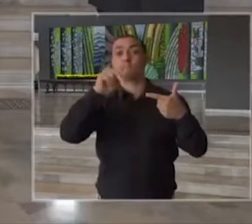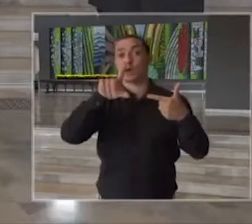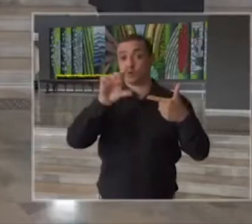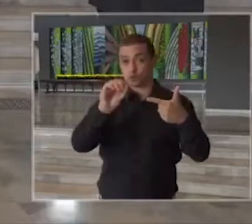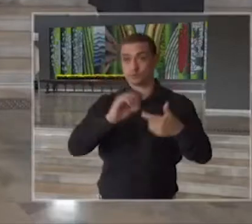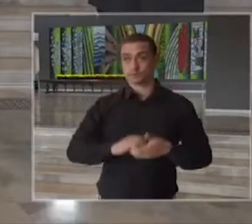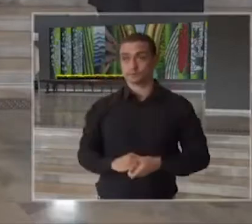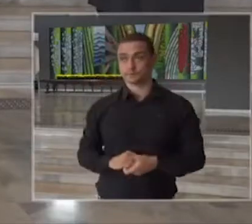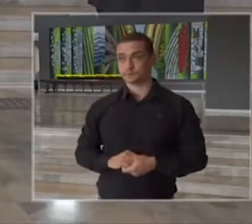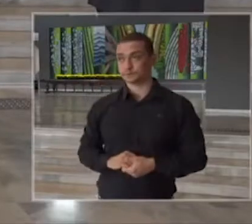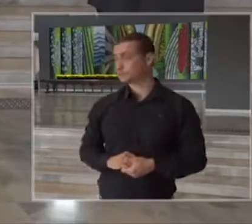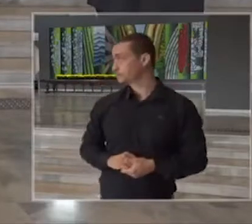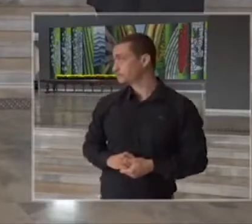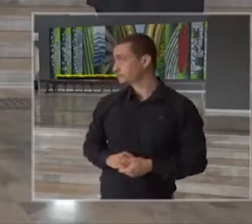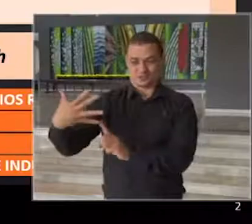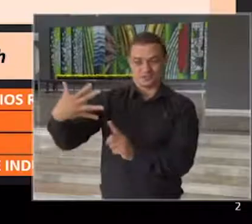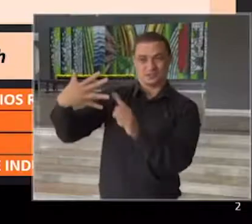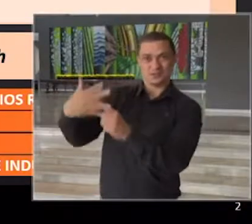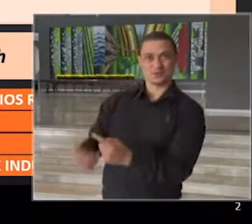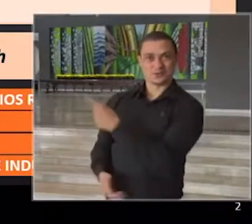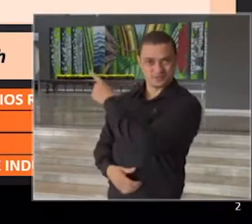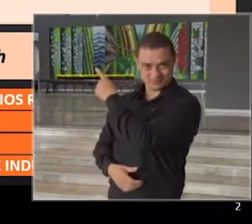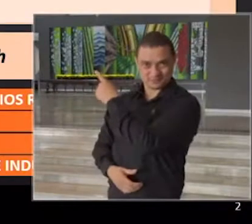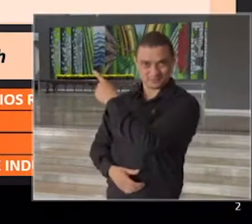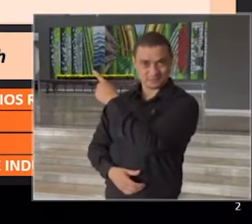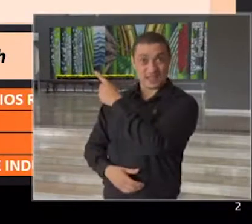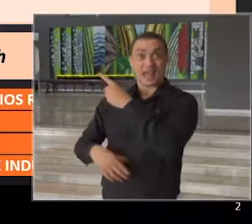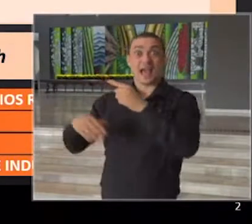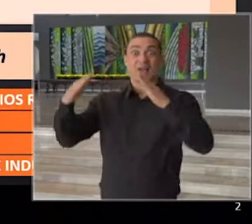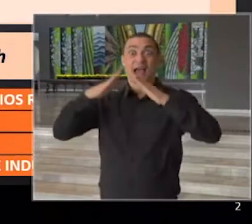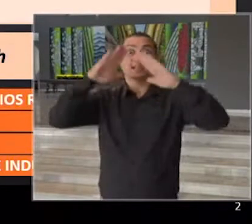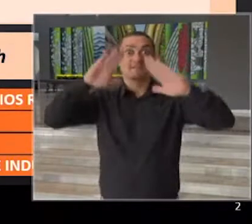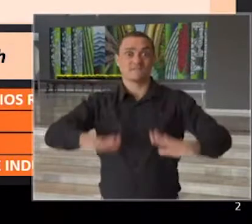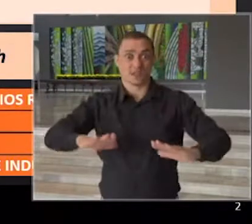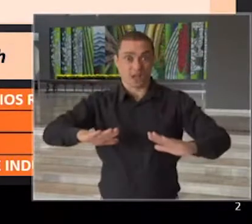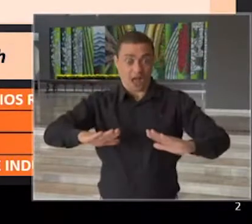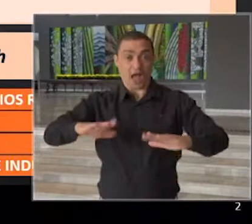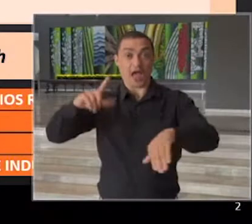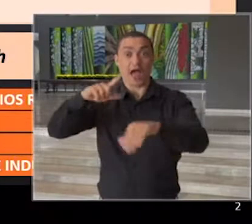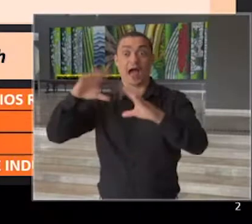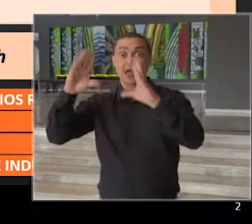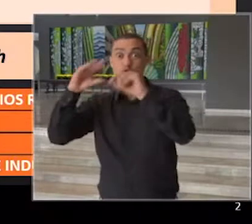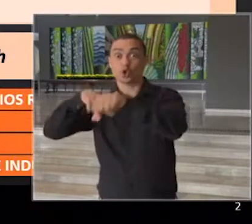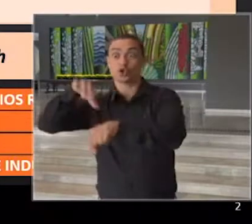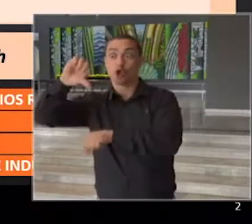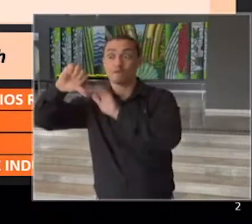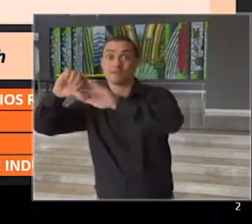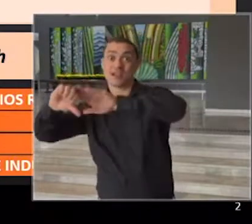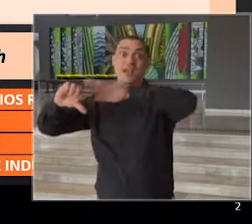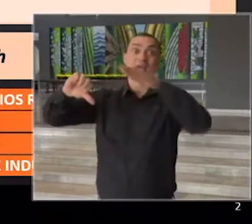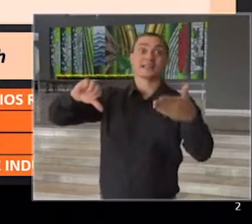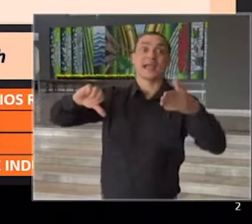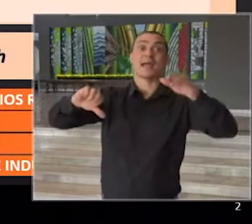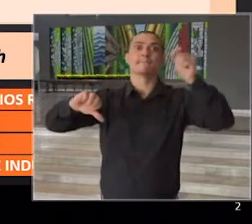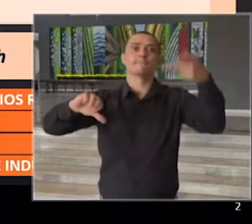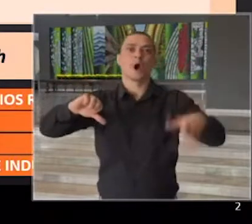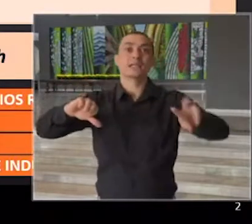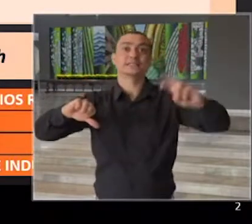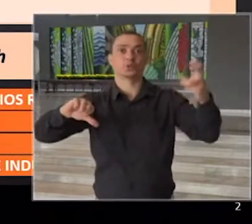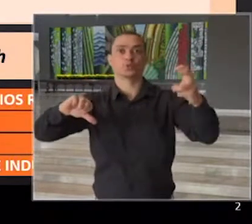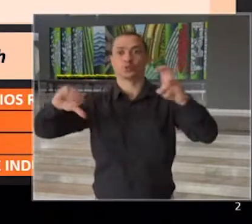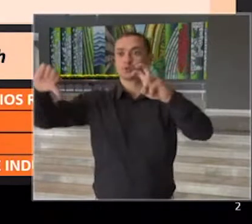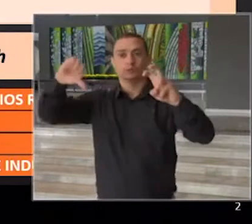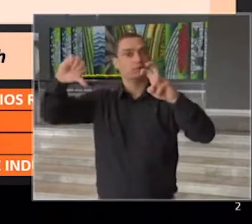O governo do estado de São Paulo ampliou os horários do comércio e serviços que podem funcionar durante a fase de